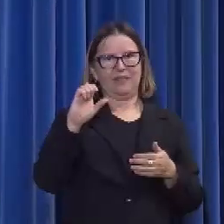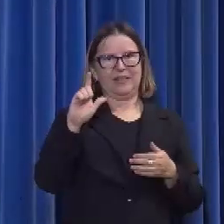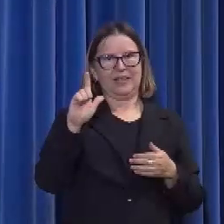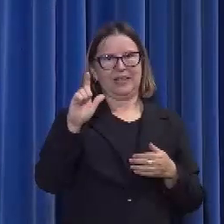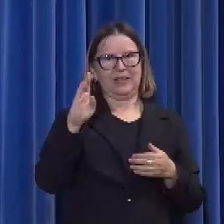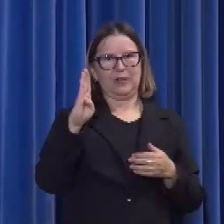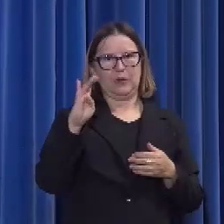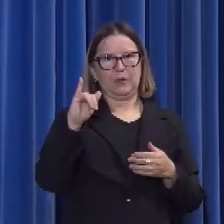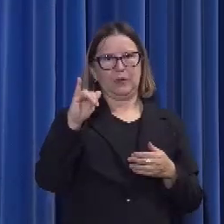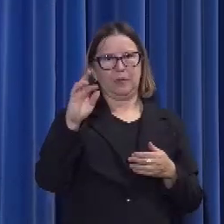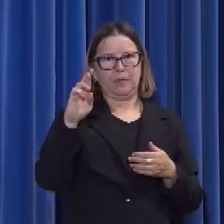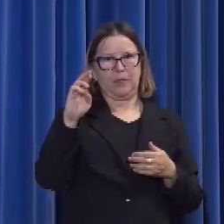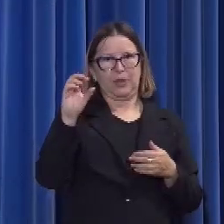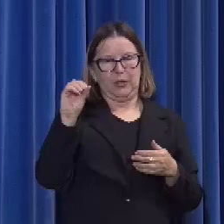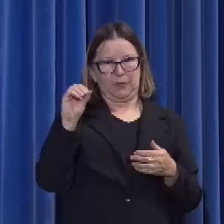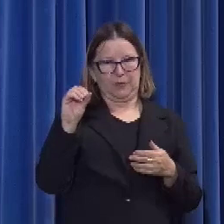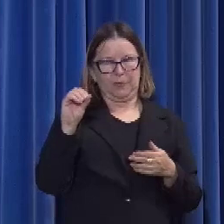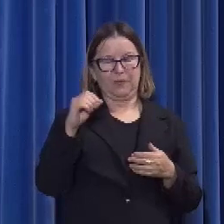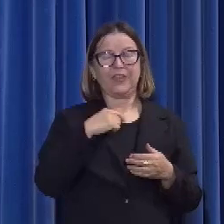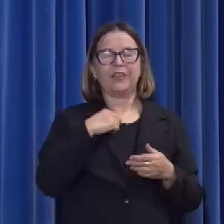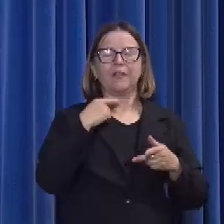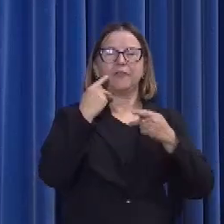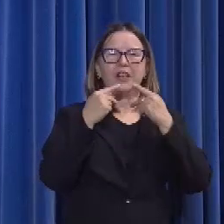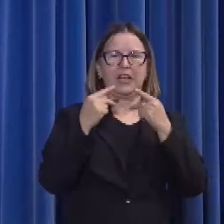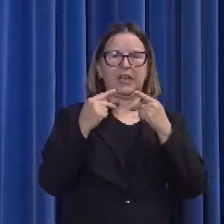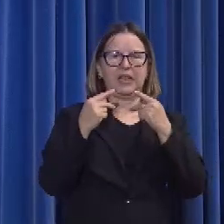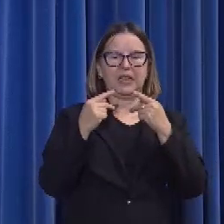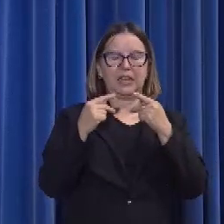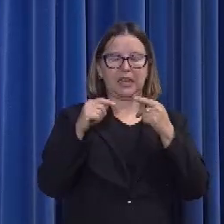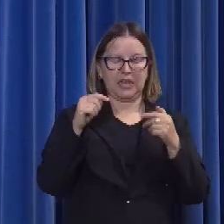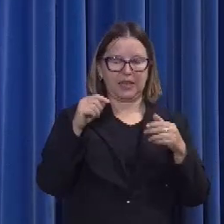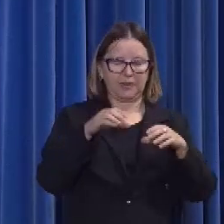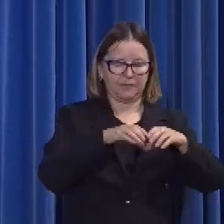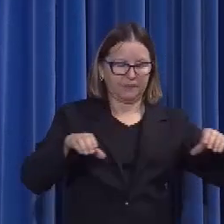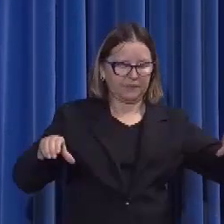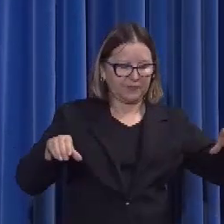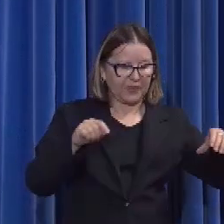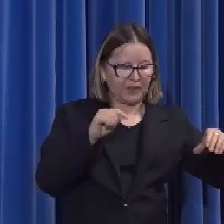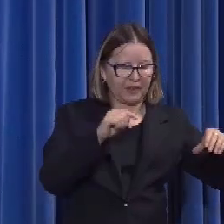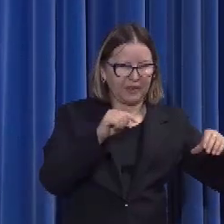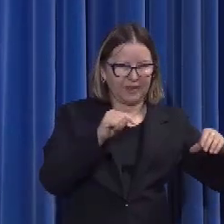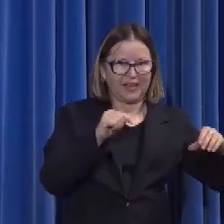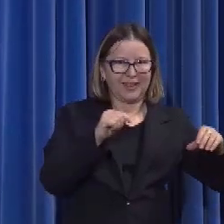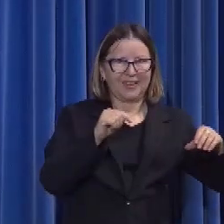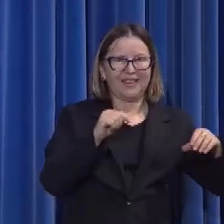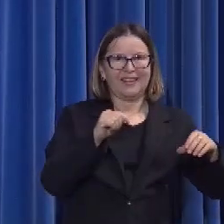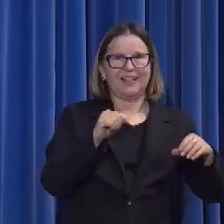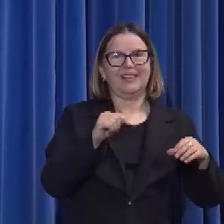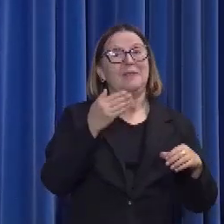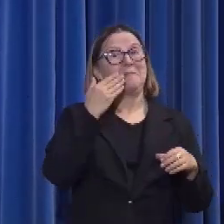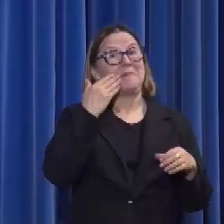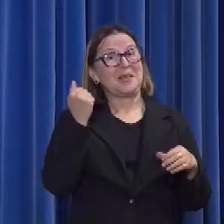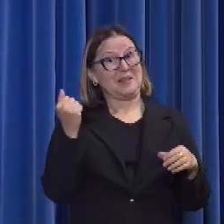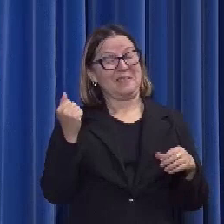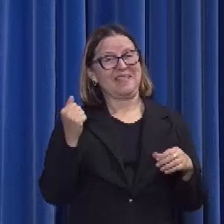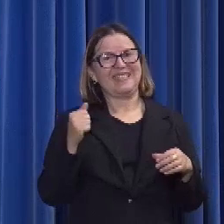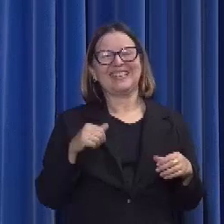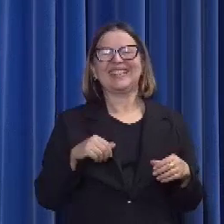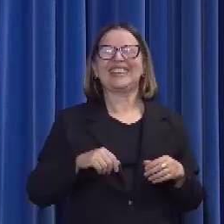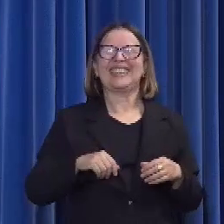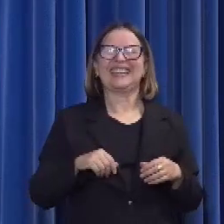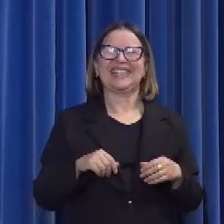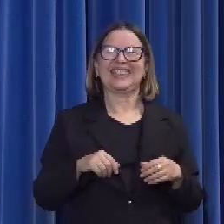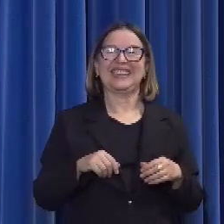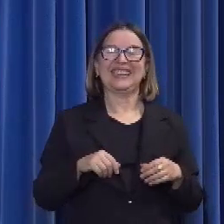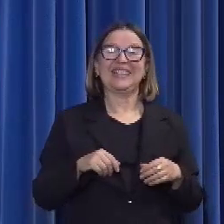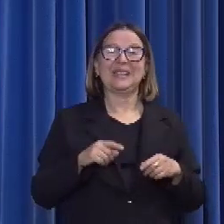estava em certa vantagem, que os mortos em Cristo ressuscitarão primeiro, e depois os vivos, nós